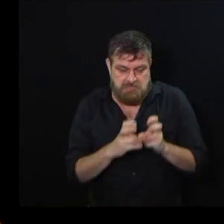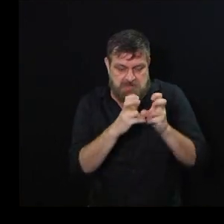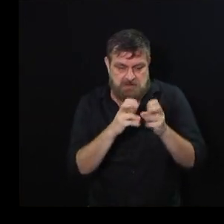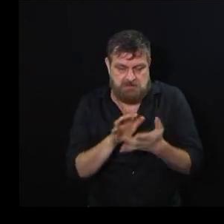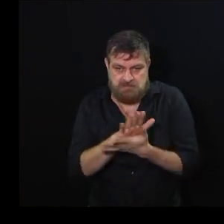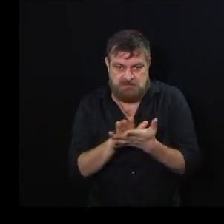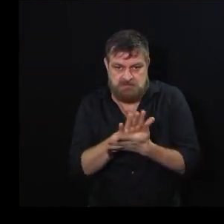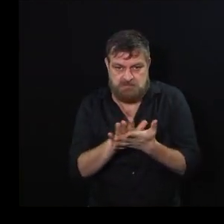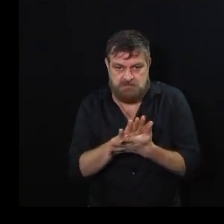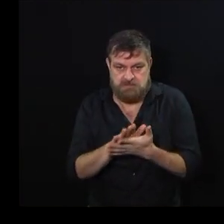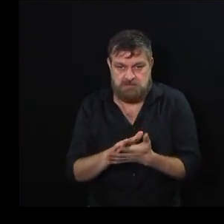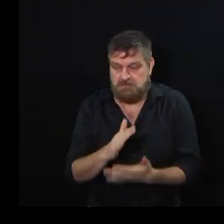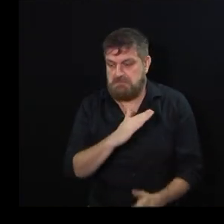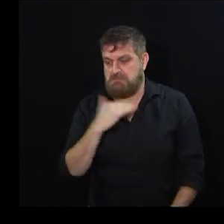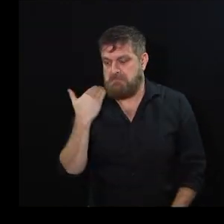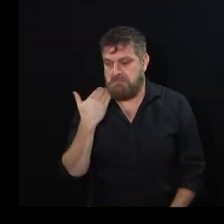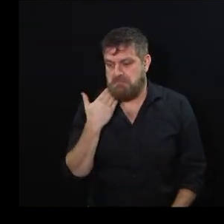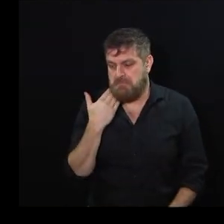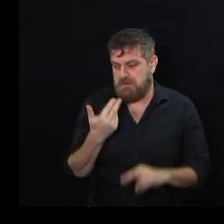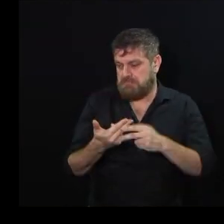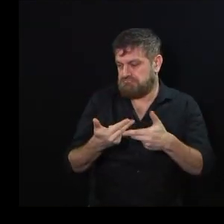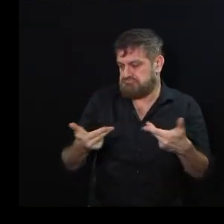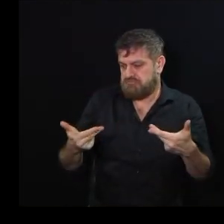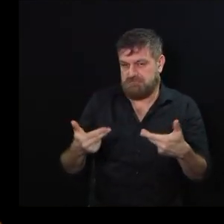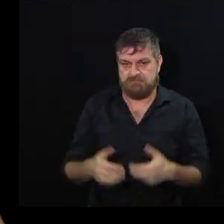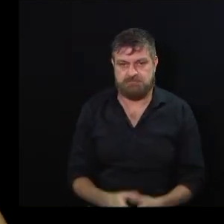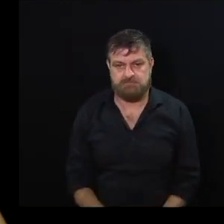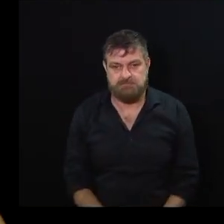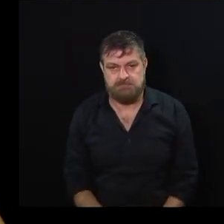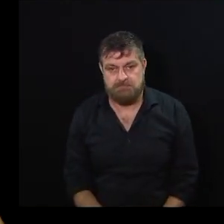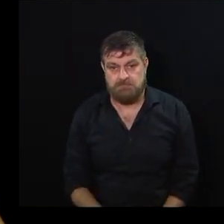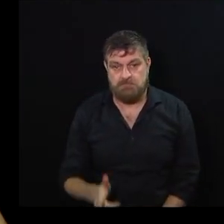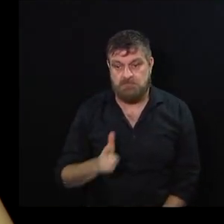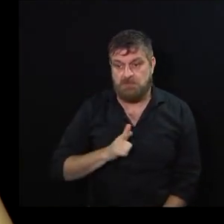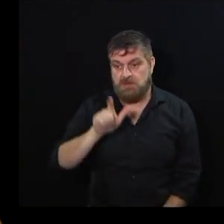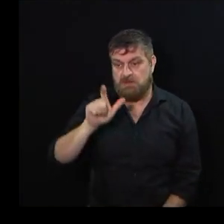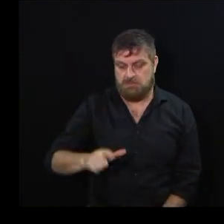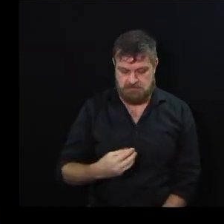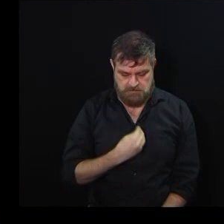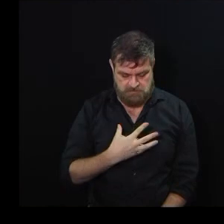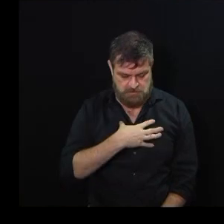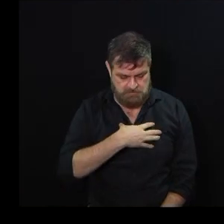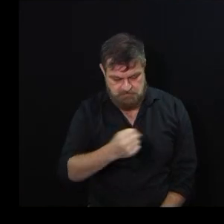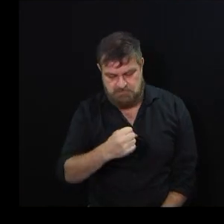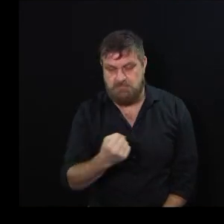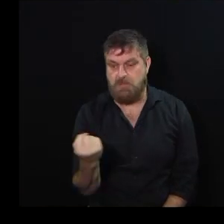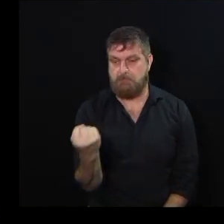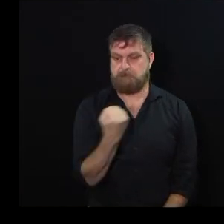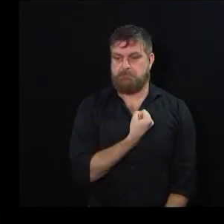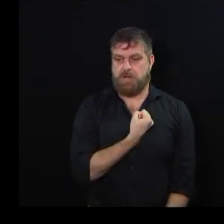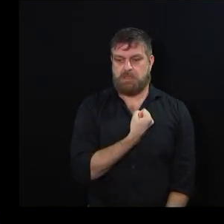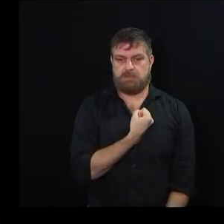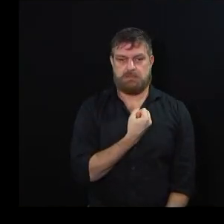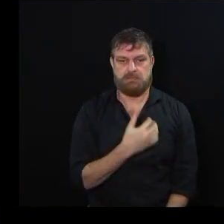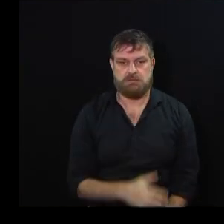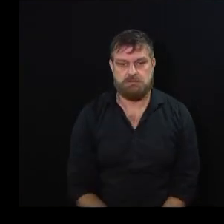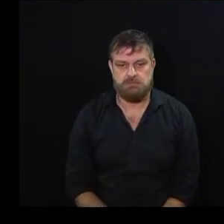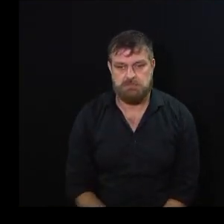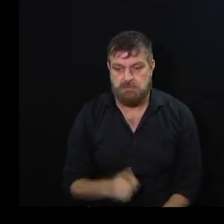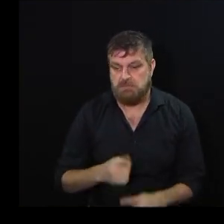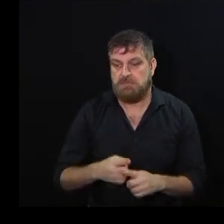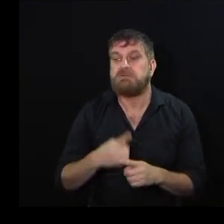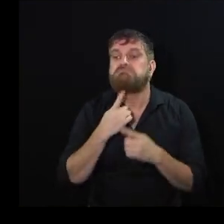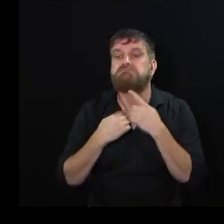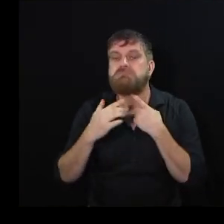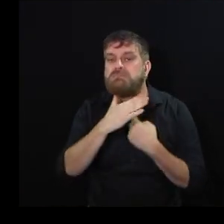coisa. Tem gente que se mata porque quer. A morte... Tem nada a